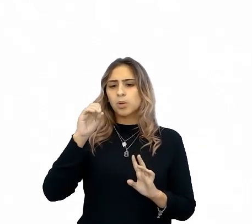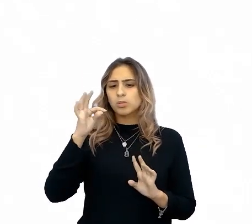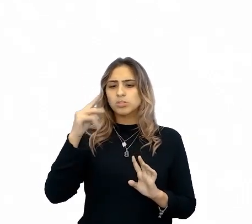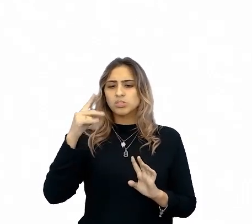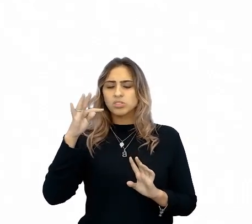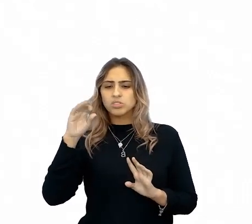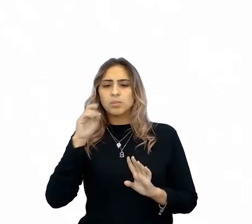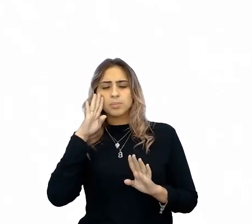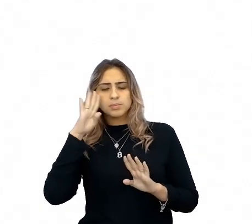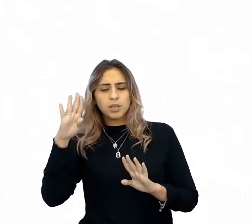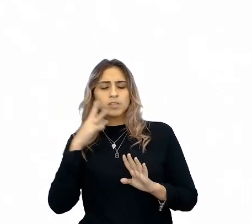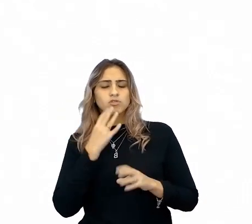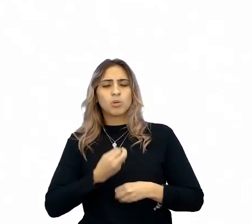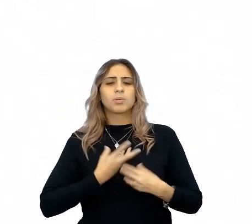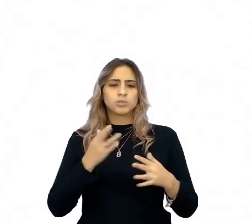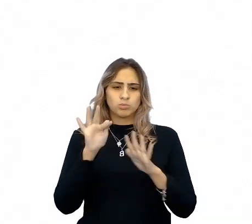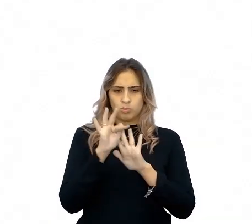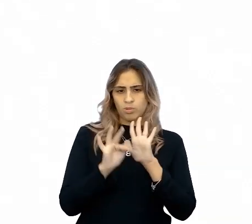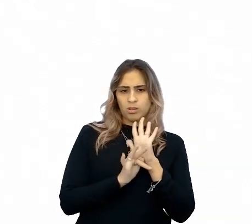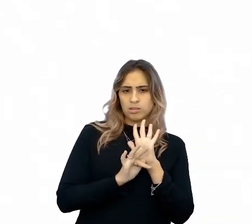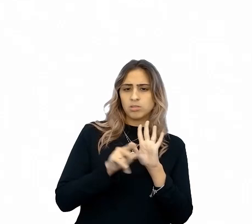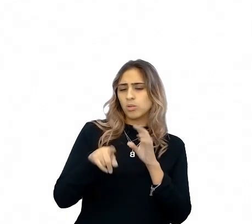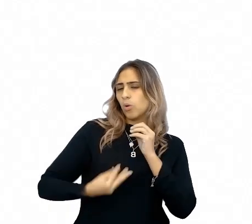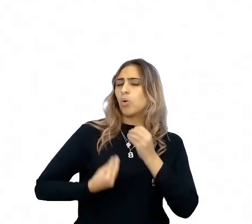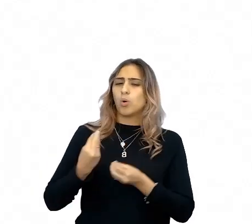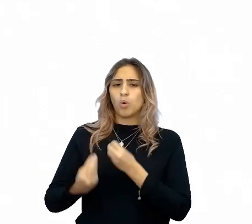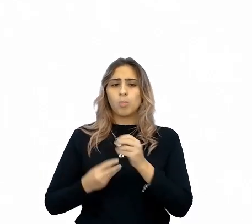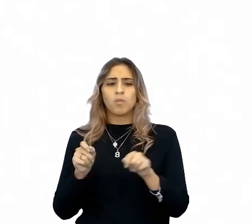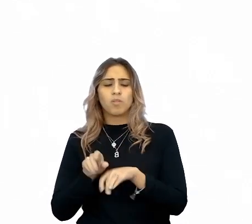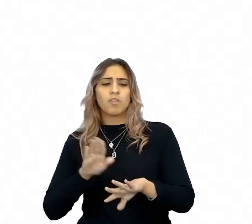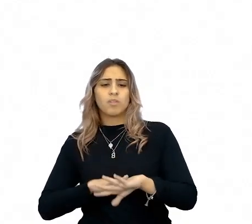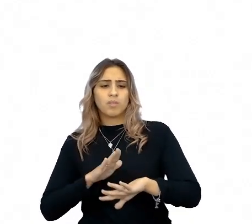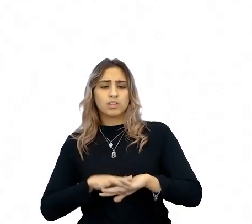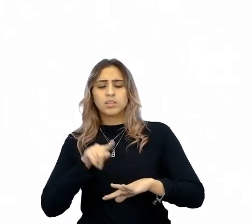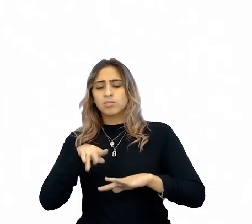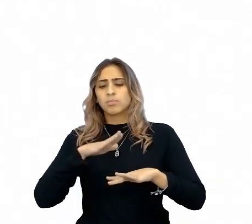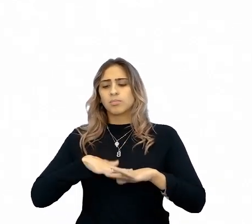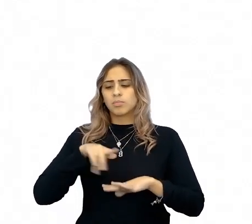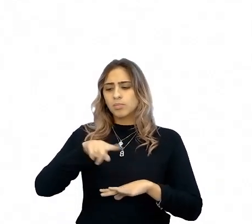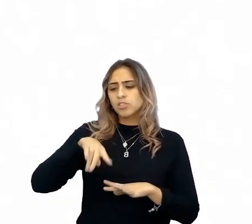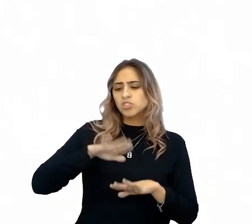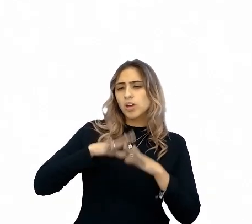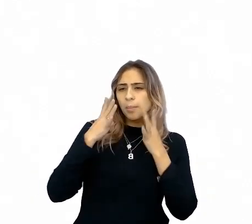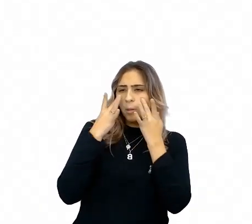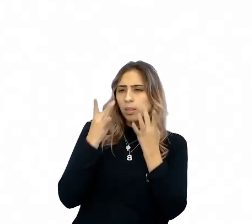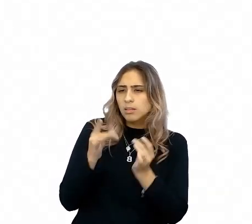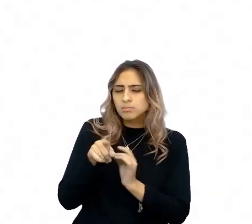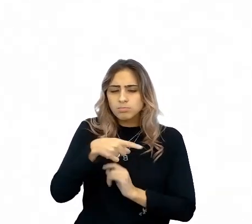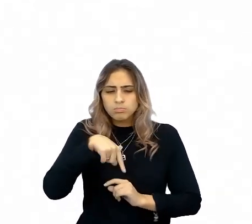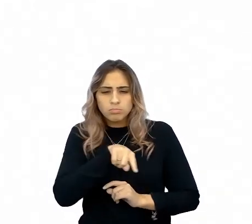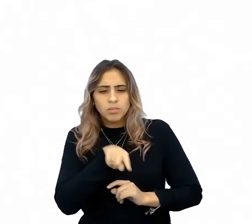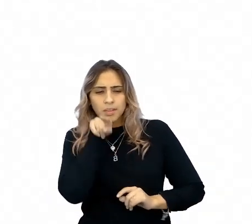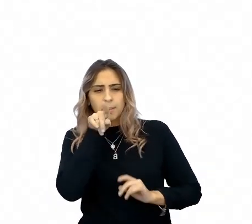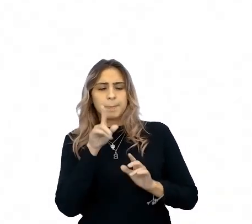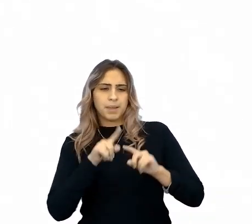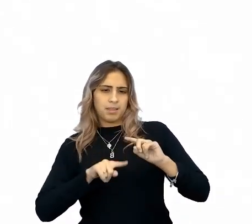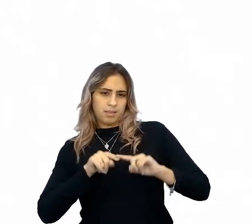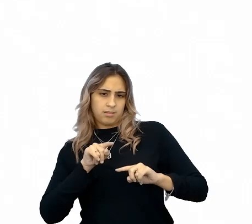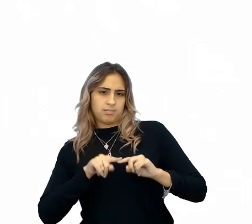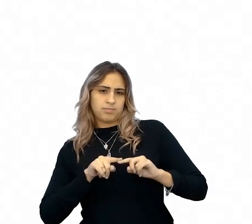principais informações do texto, bem como elaborar o que mais chamou a atenção deles naquela